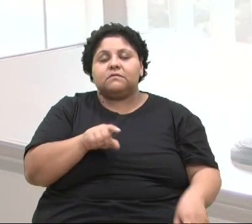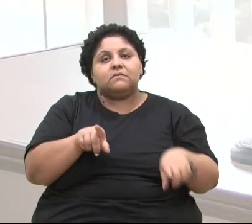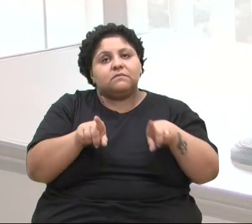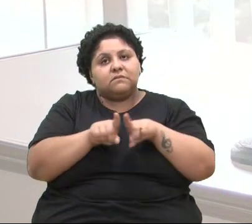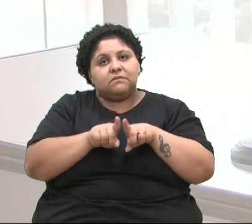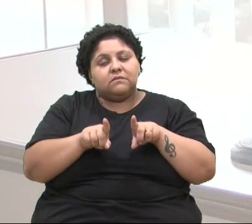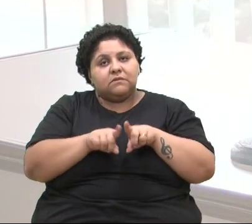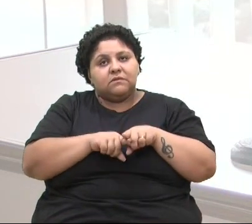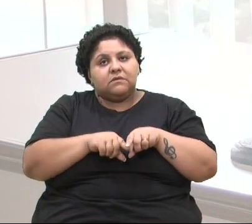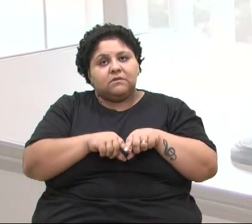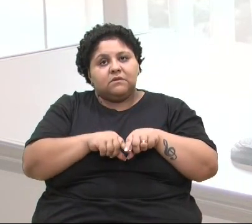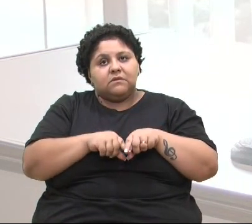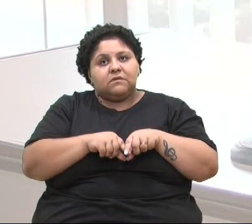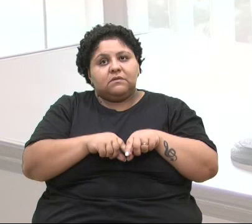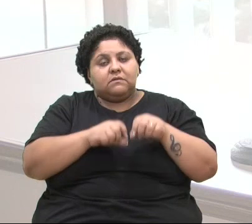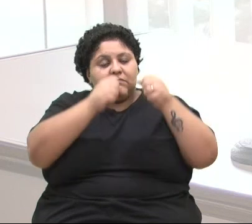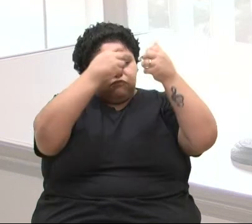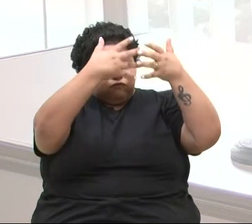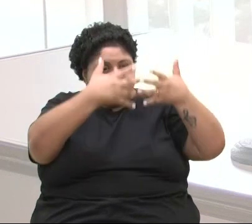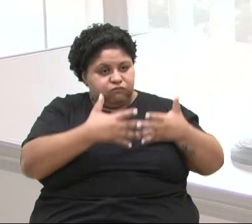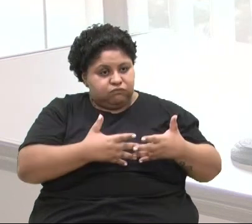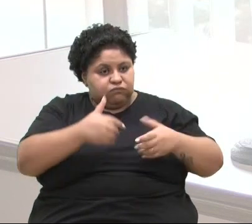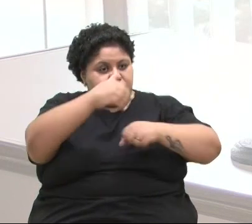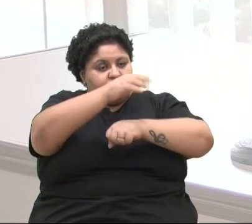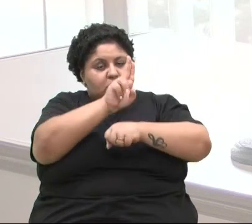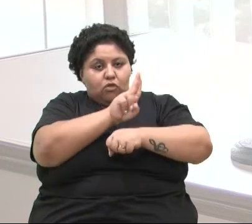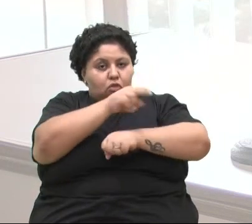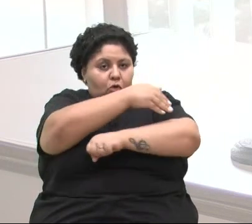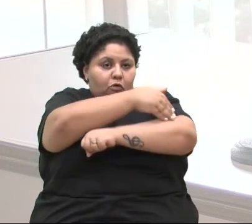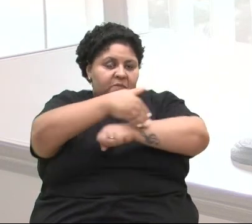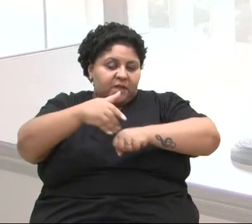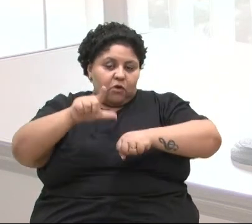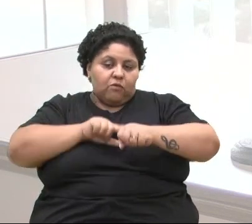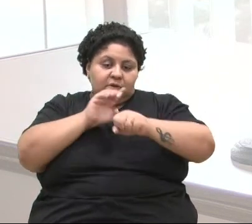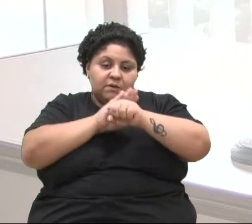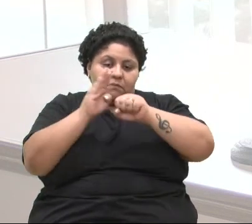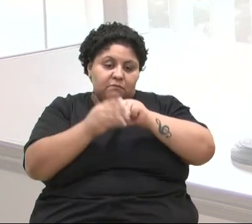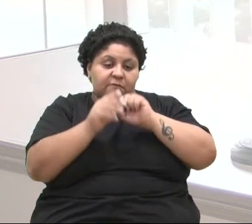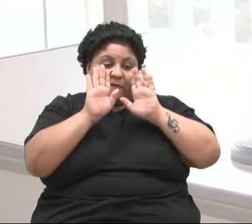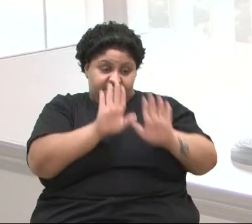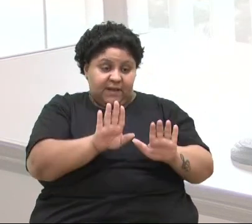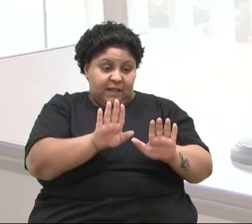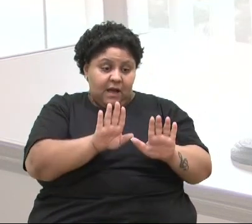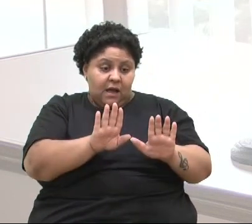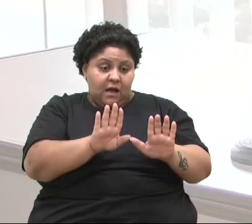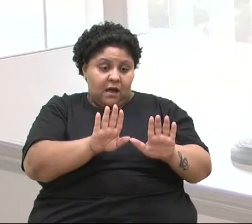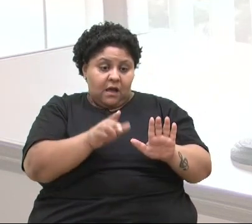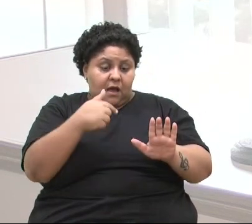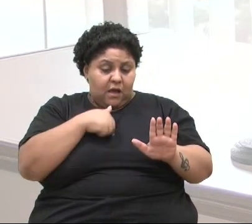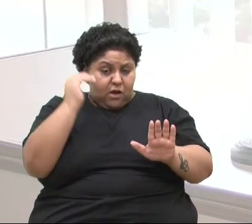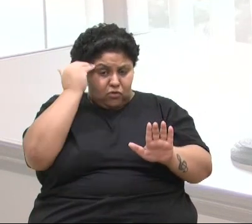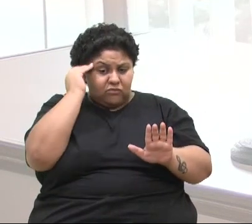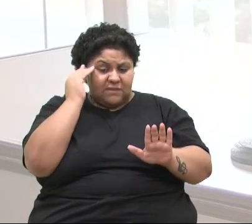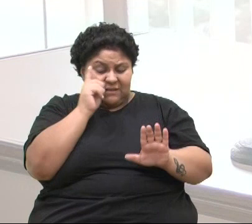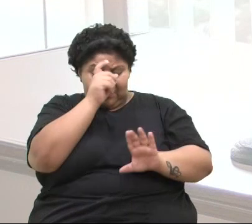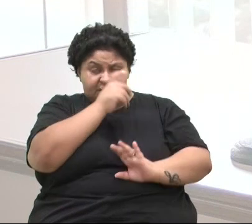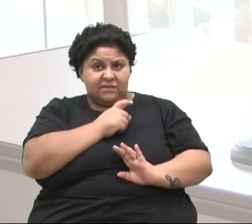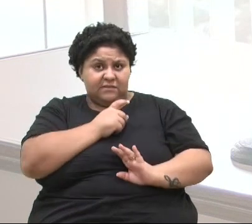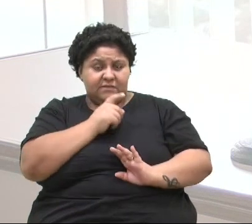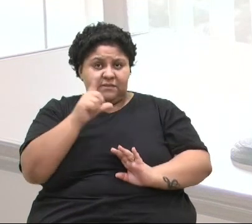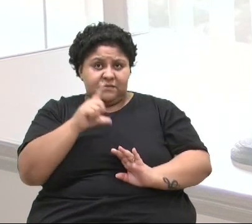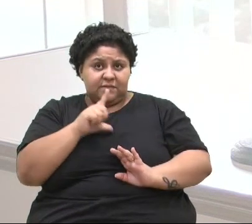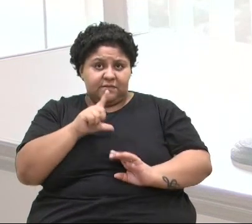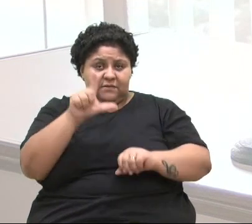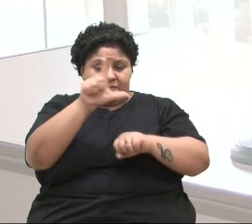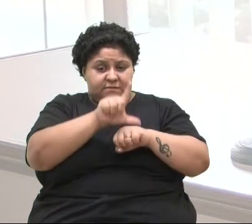o endereço dessas outras farmácias que tem nos bairros, para que fiquem lá e façam lá. Eu sei dessa dificuldade, porque eu tenho